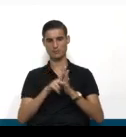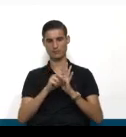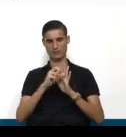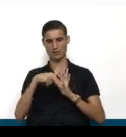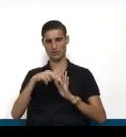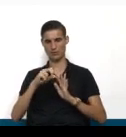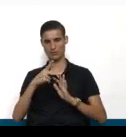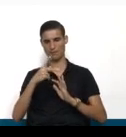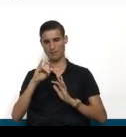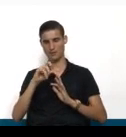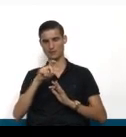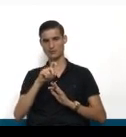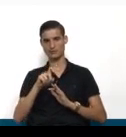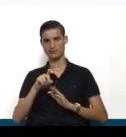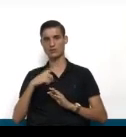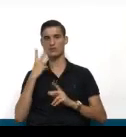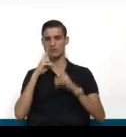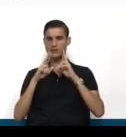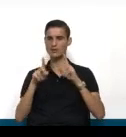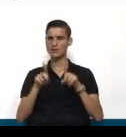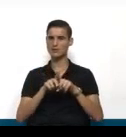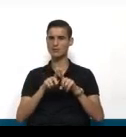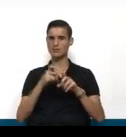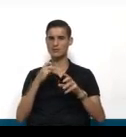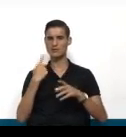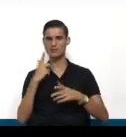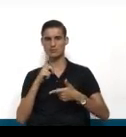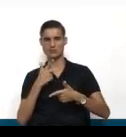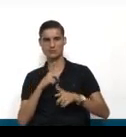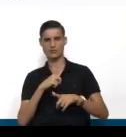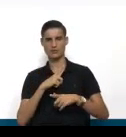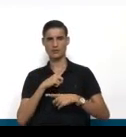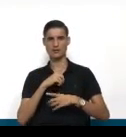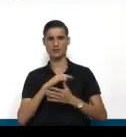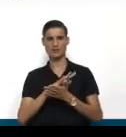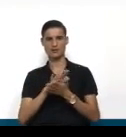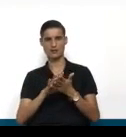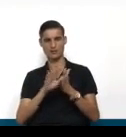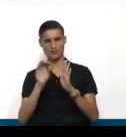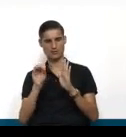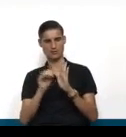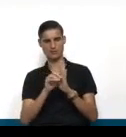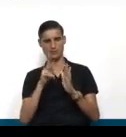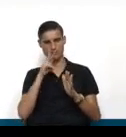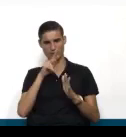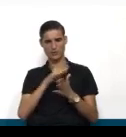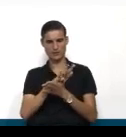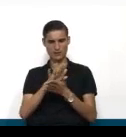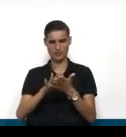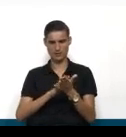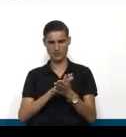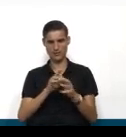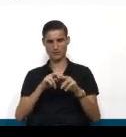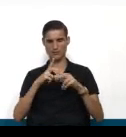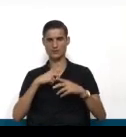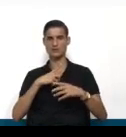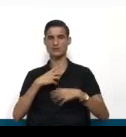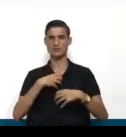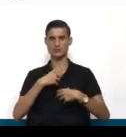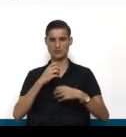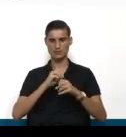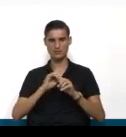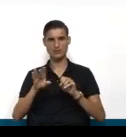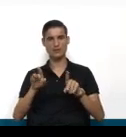de x. Aqui nós vamos considerar que como não teve aplicação de força nenhuma, então nós temos essa